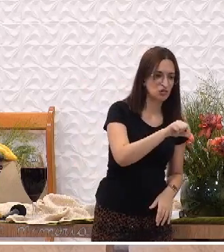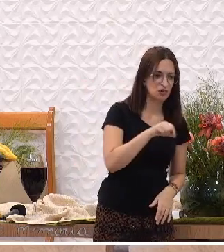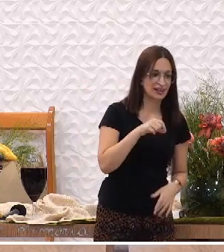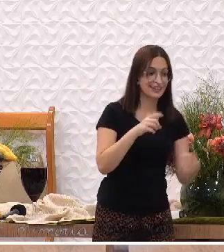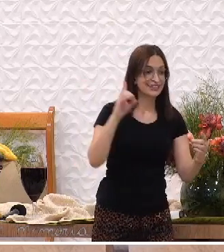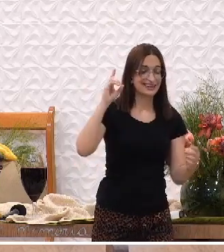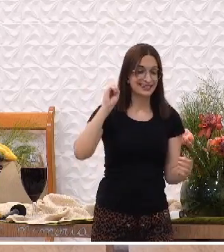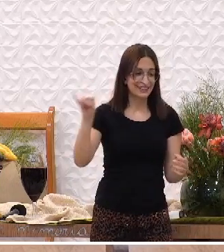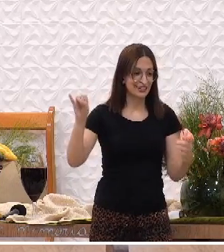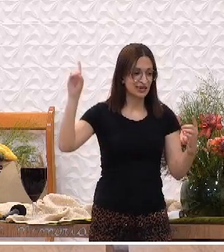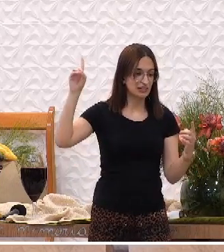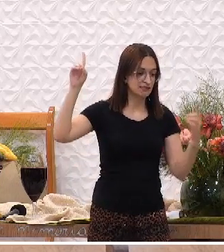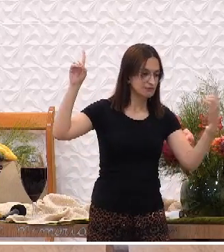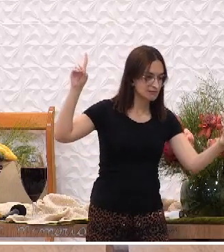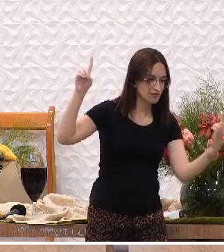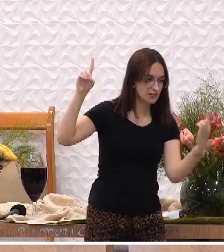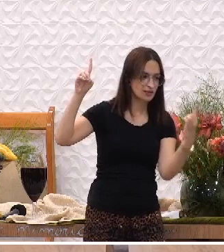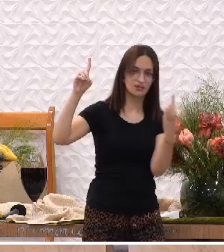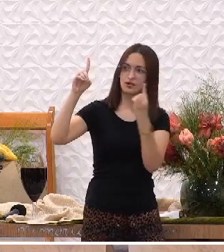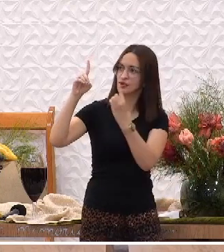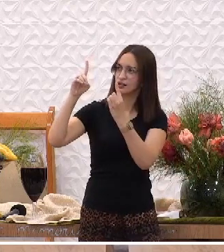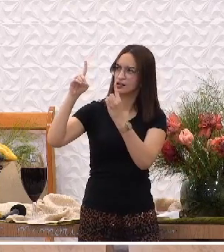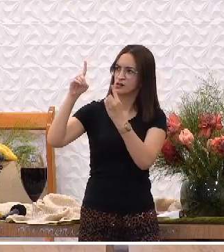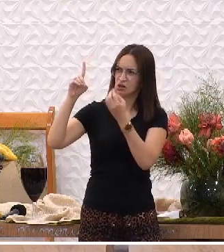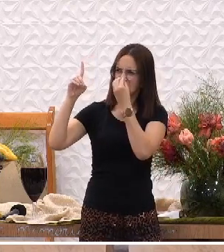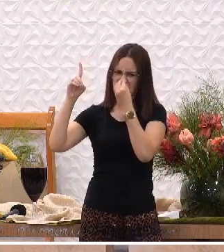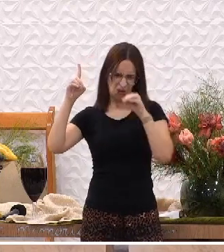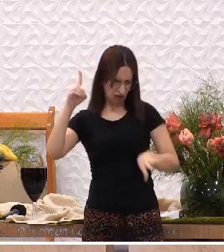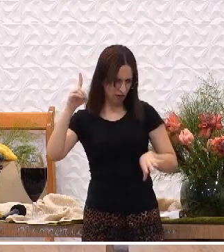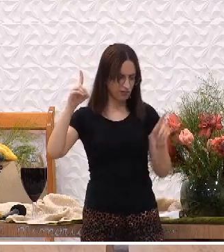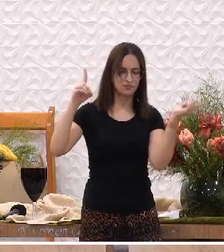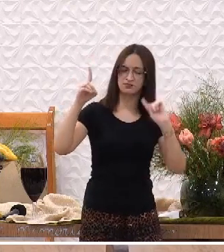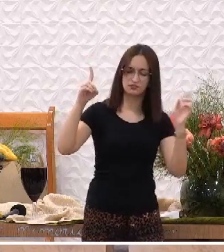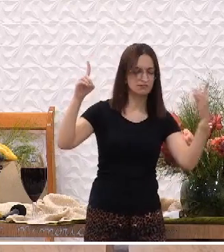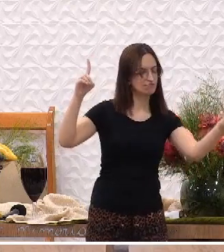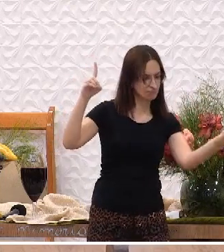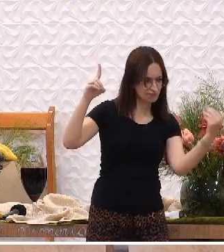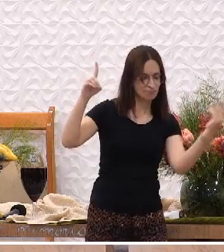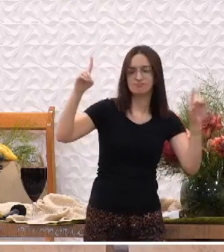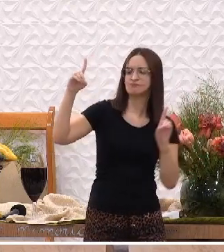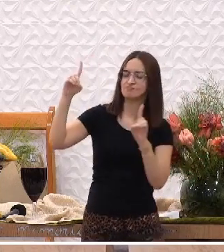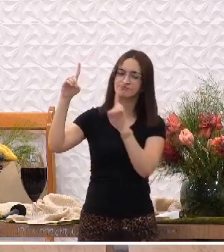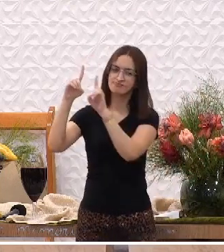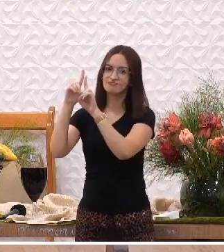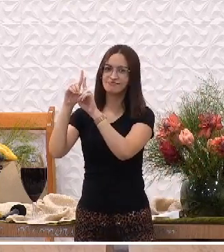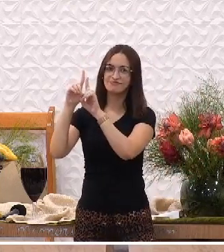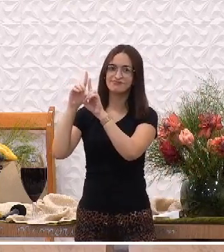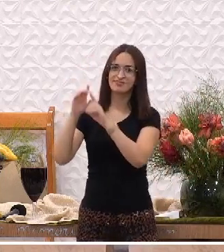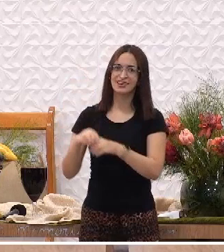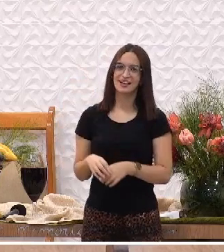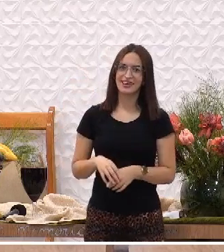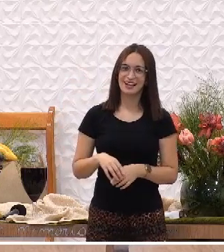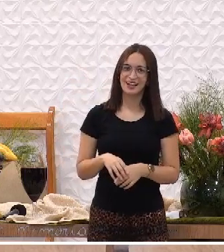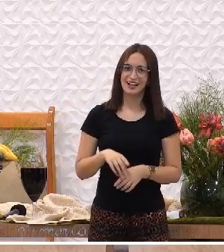Pode passar. Não, pode não. Pode voltar. Valeu. Nós reformados, a gente estressa muito esse conceito